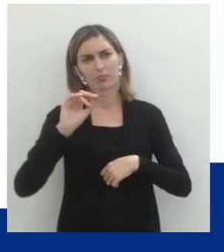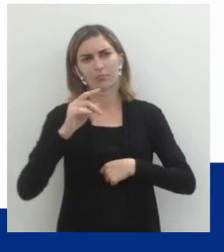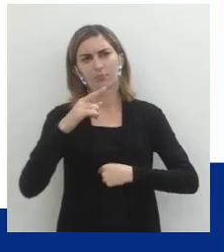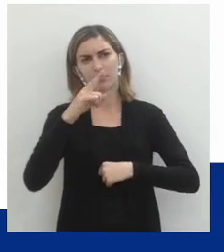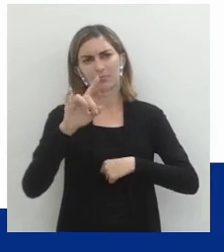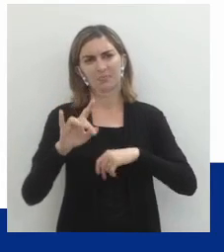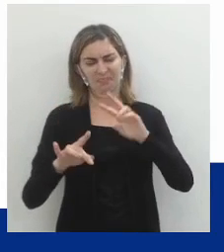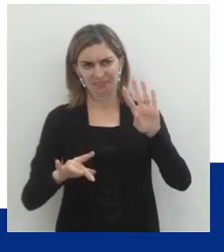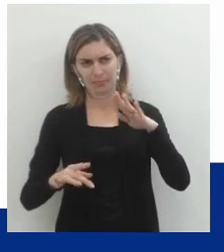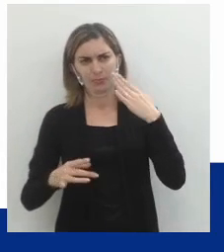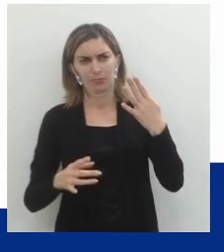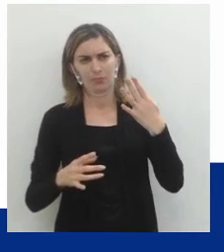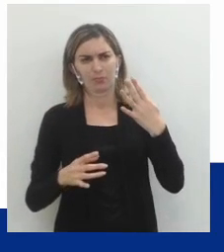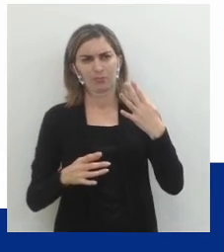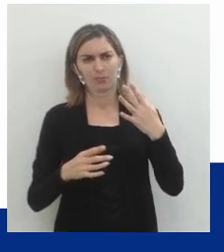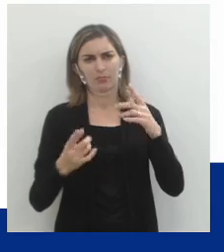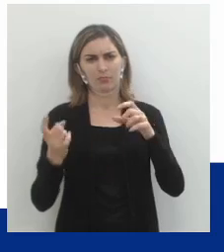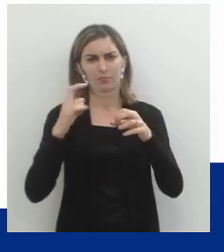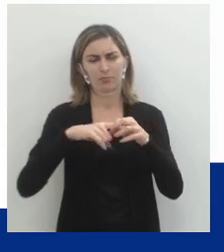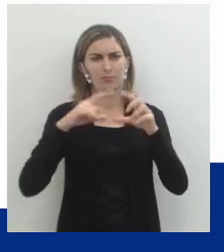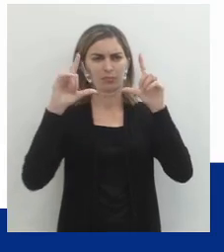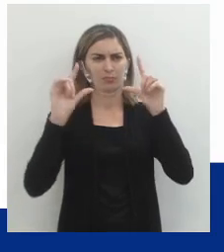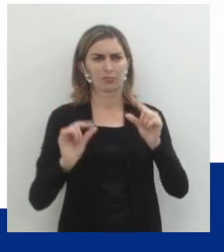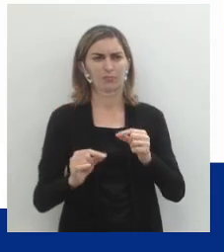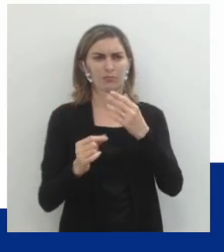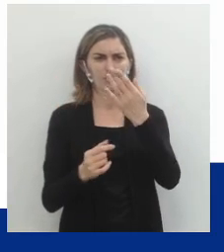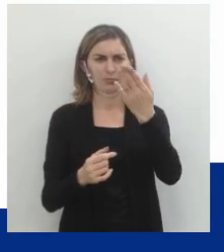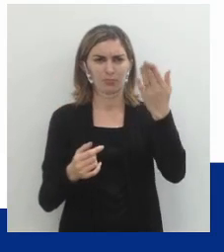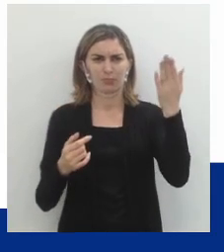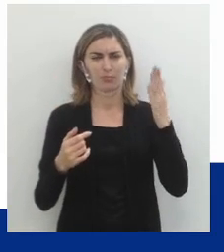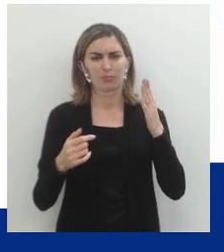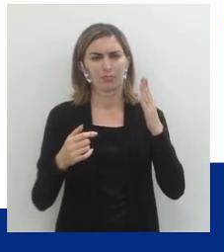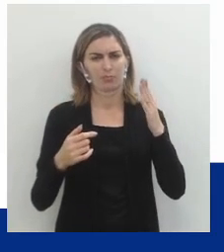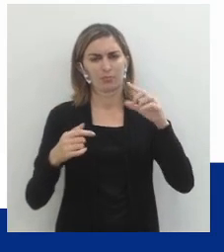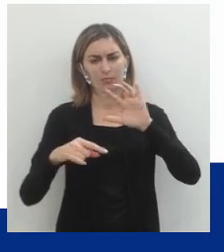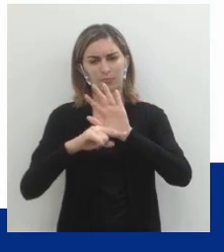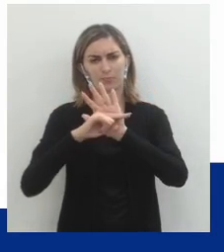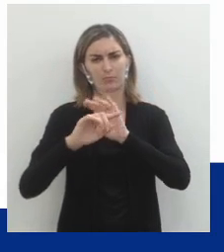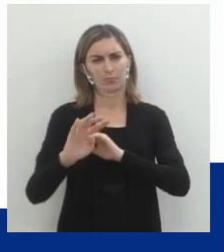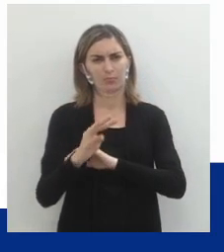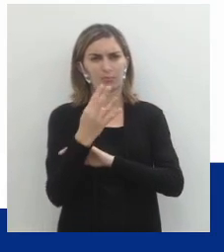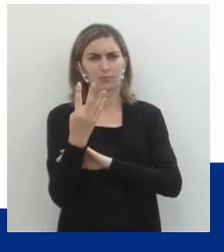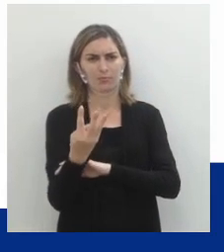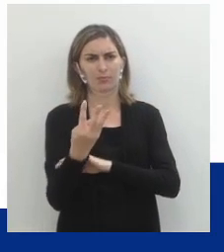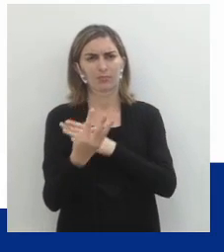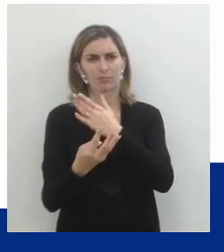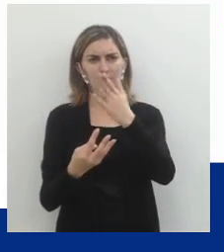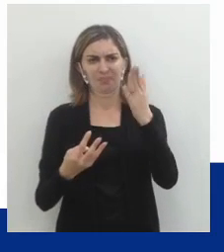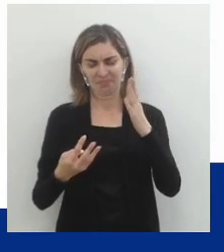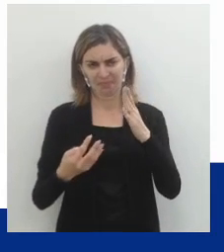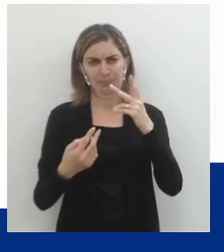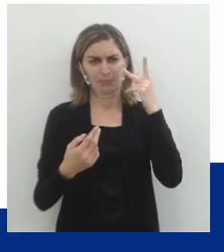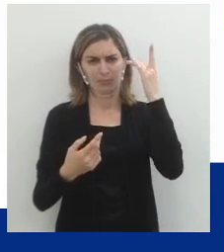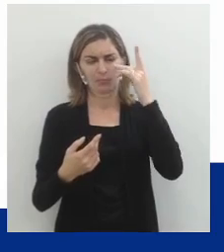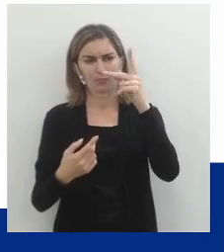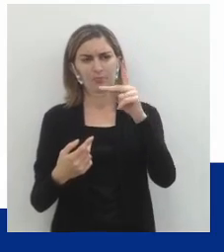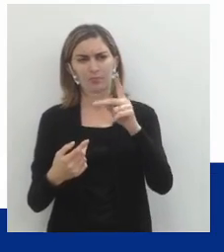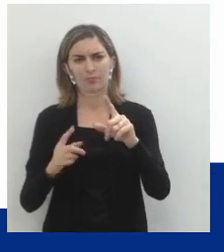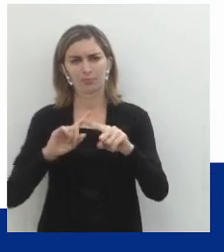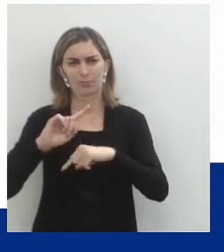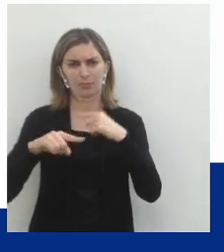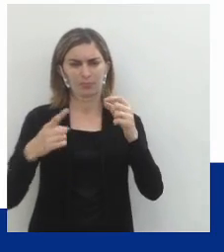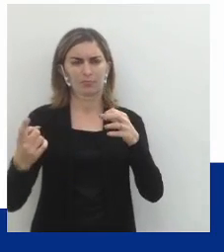para o 4. Ela volta a diminuir aqui e vem aqui, ó, para o menos 4. Cadê aqui o menos 4? Acho que é aqui. E depois